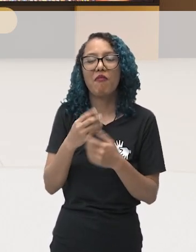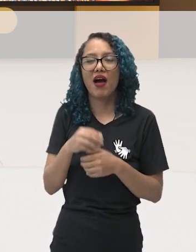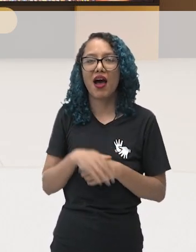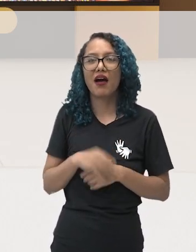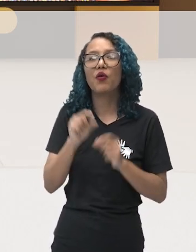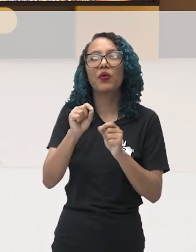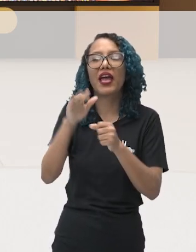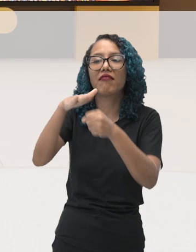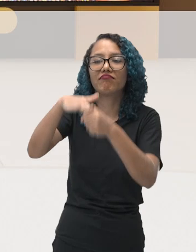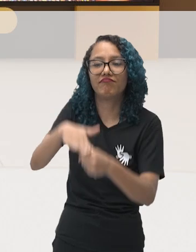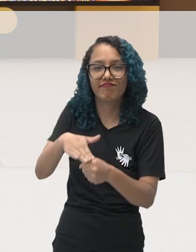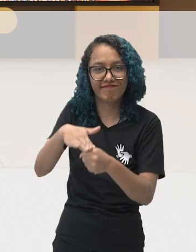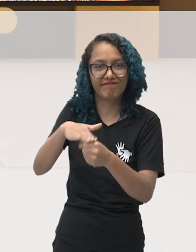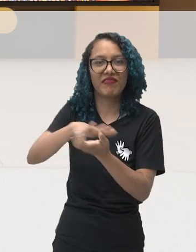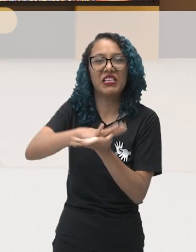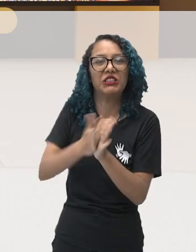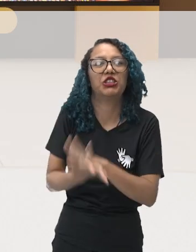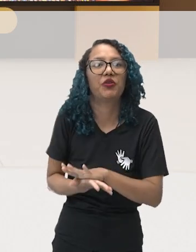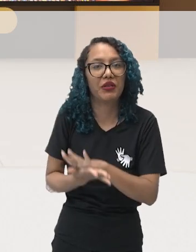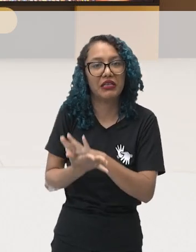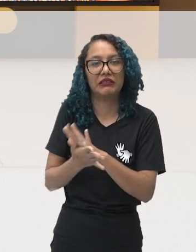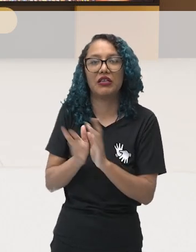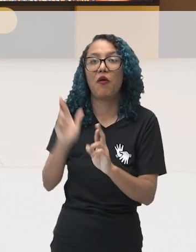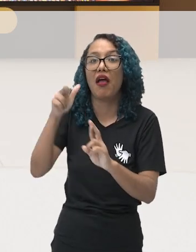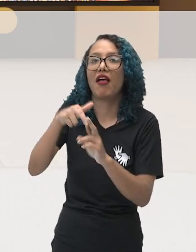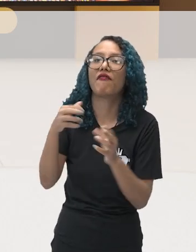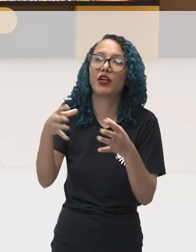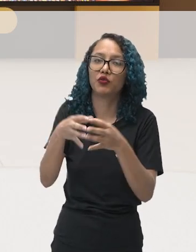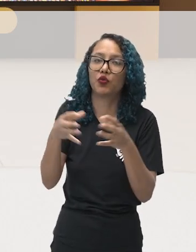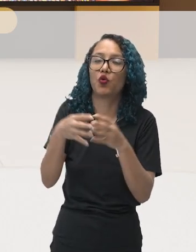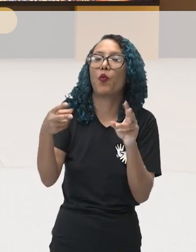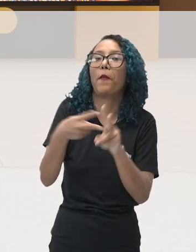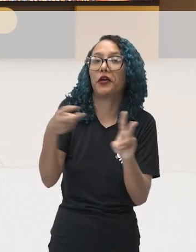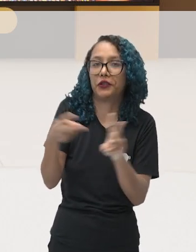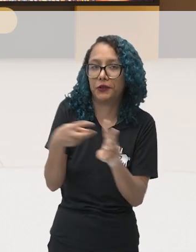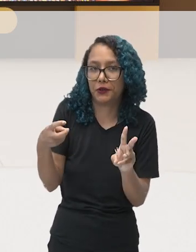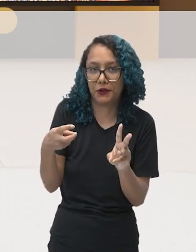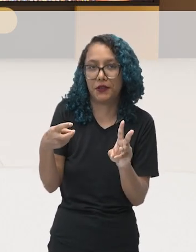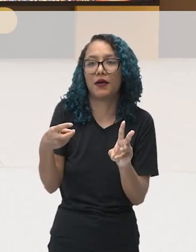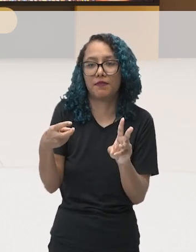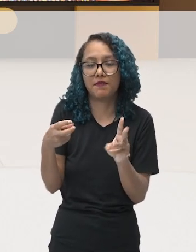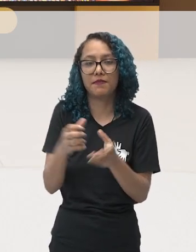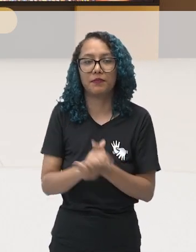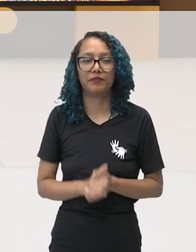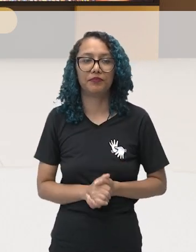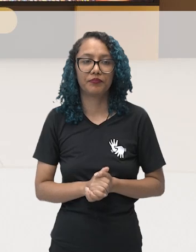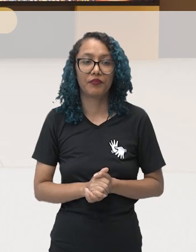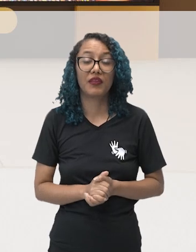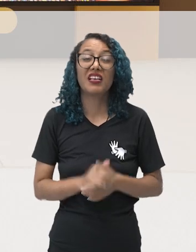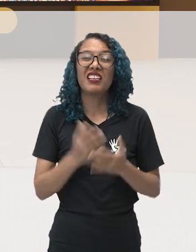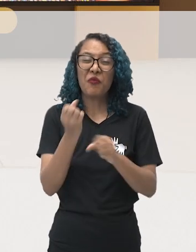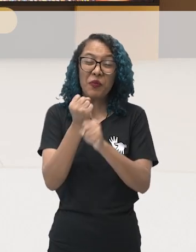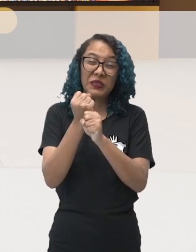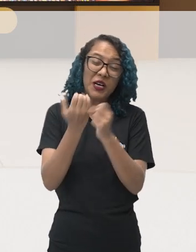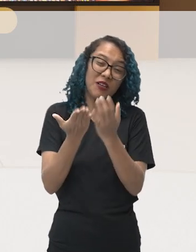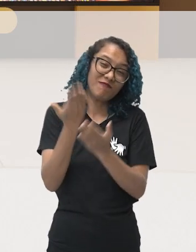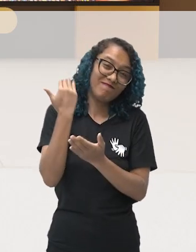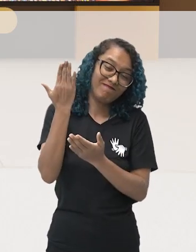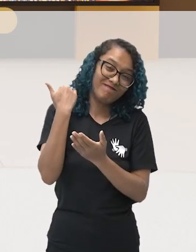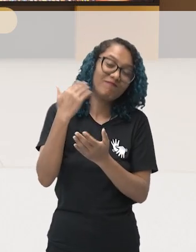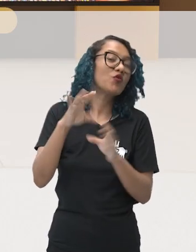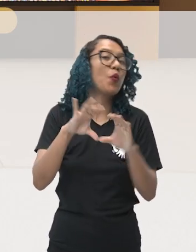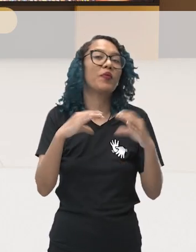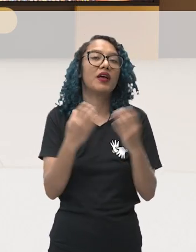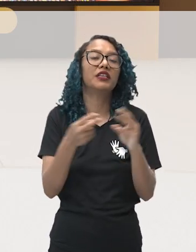diminuir a relevância das populações indígenas no Brasil. As comunidades indígenas viviam aqui há mais de 10 mil anos, no que a gente conhece